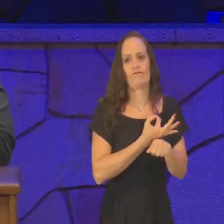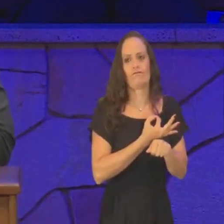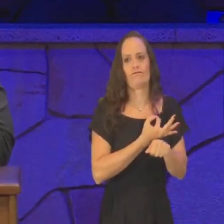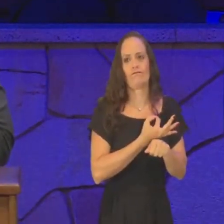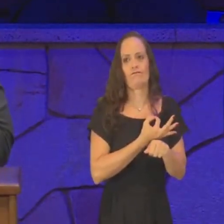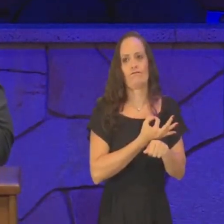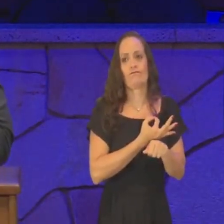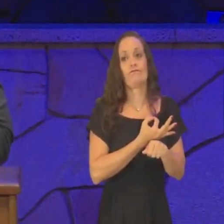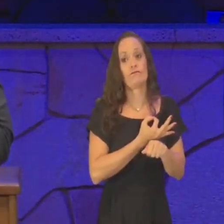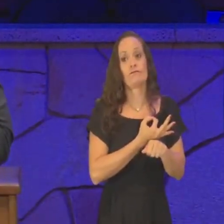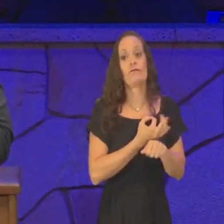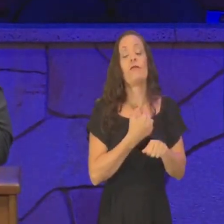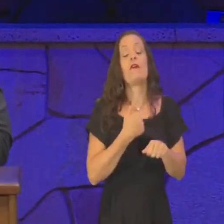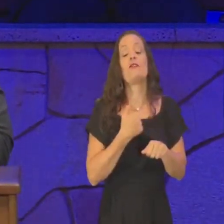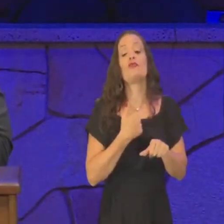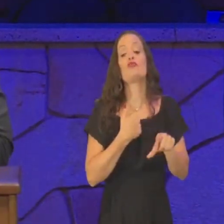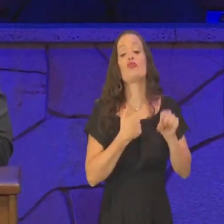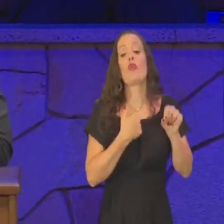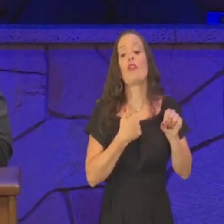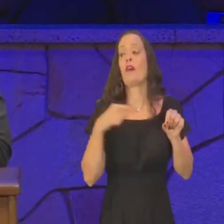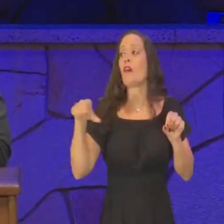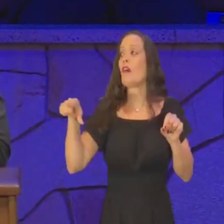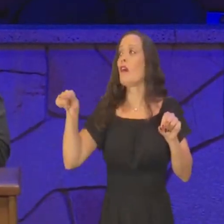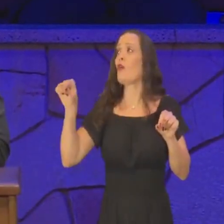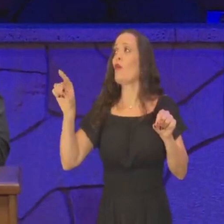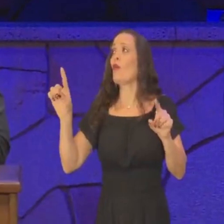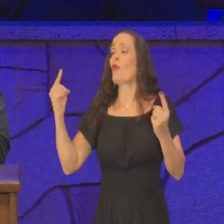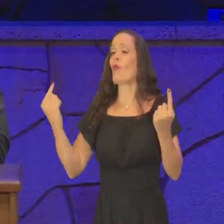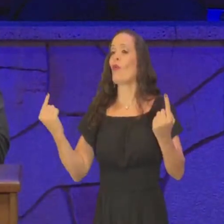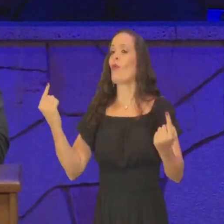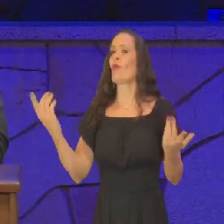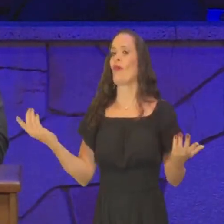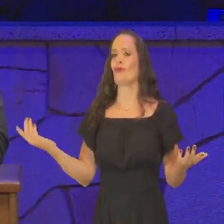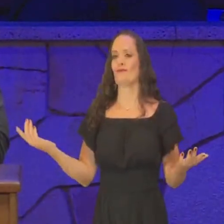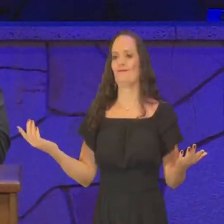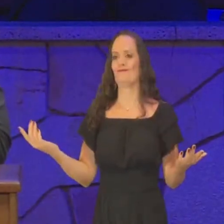São escolhas intencionais que nós fazemos.